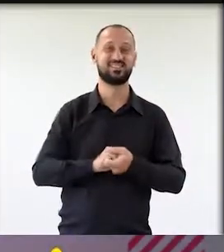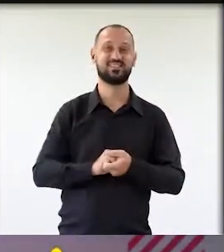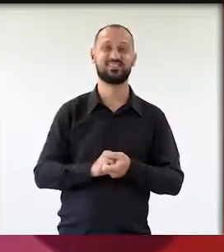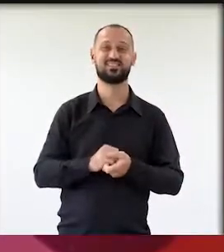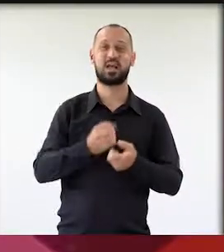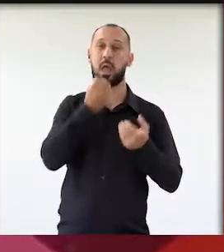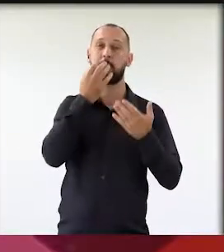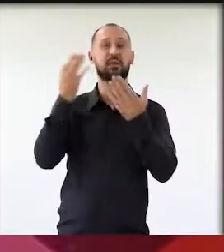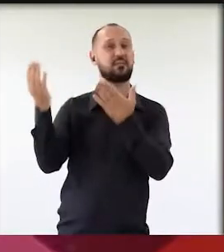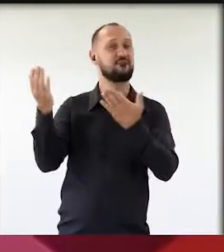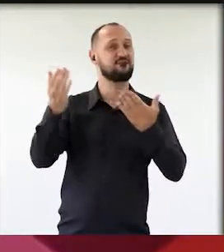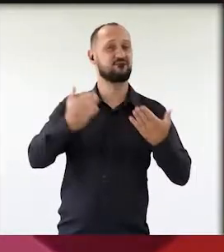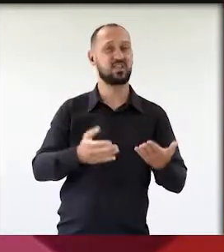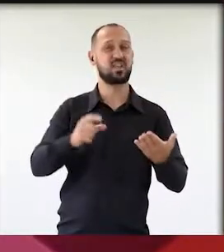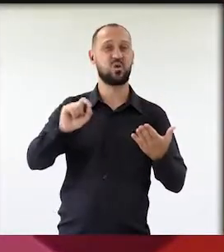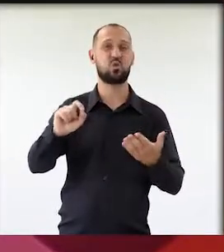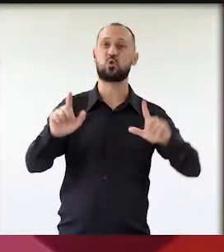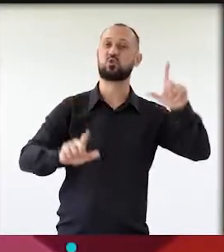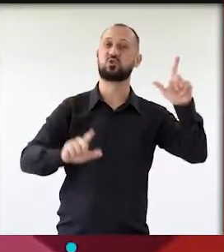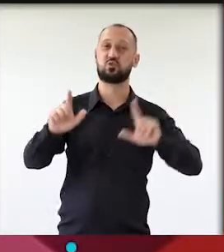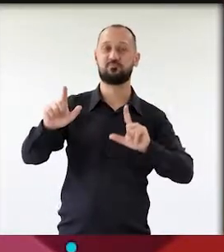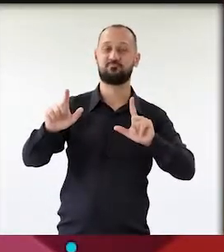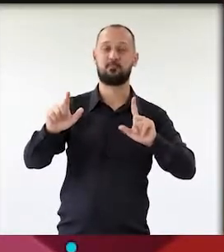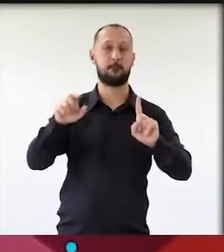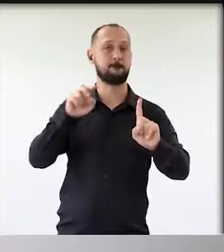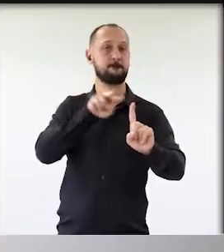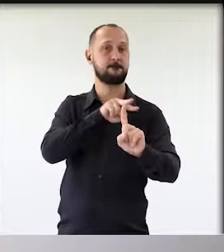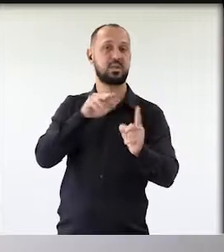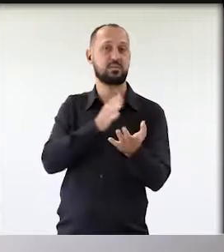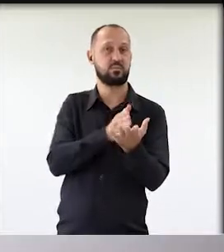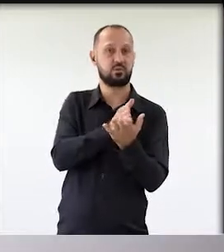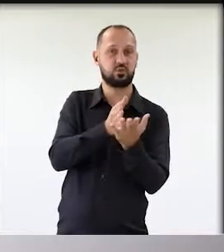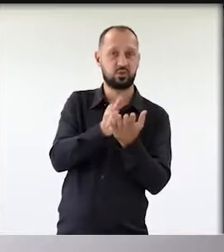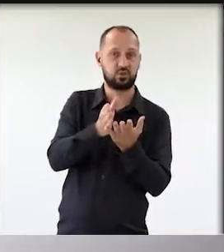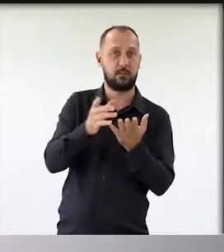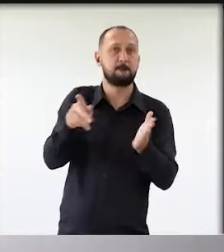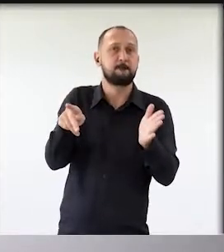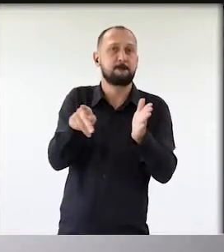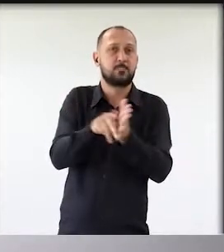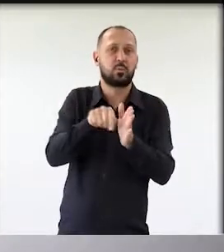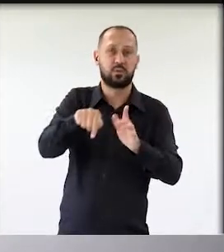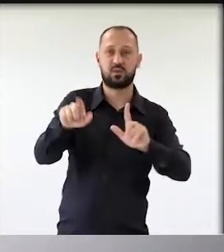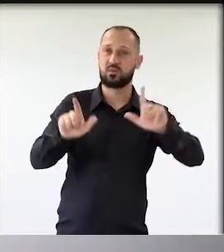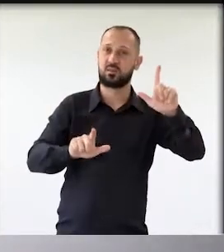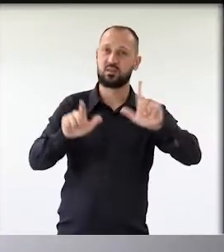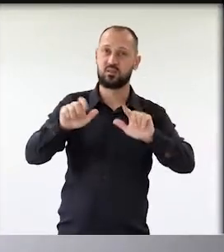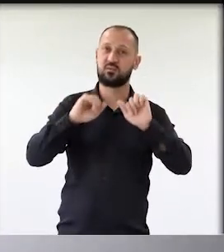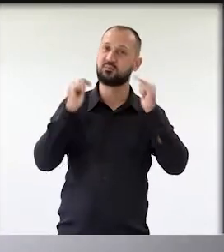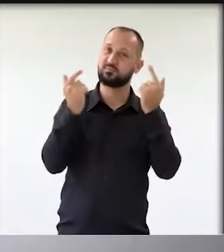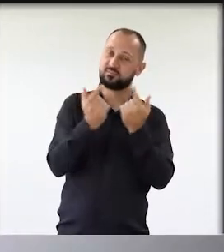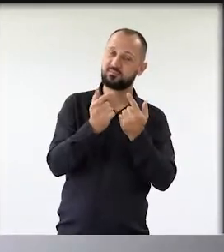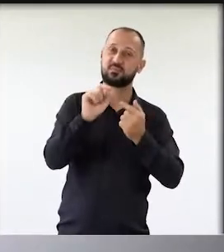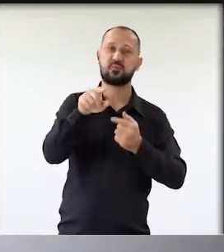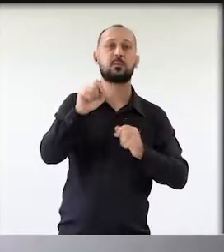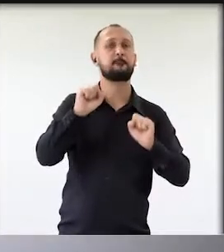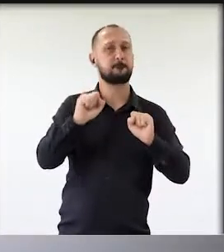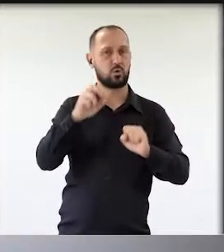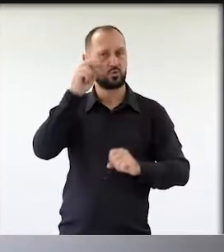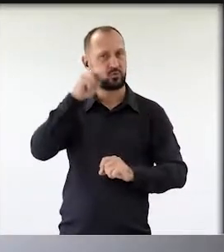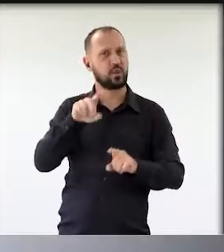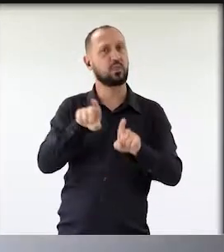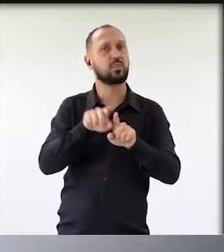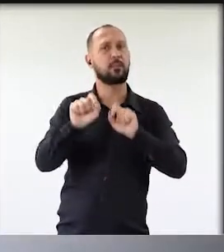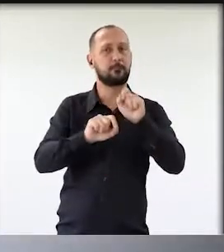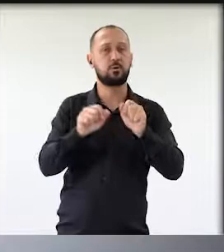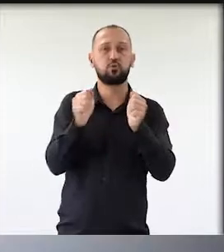Olá para todo mundo, seja muito bem-vindo ao Perspectiva, programa da TV Assembleia Legislativa de Mato Grosso do Sul, que